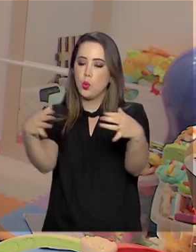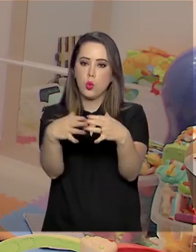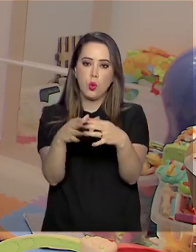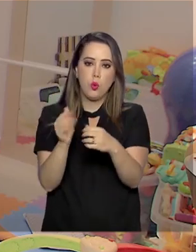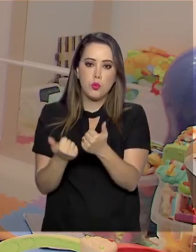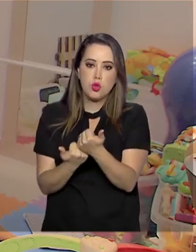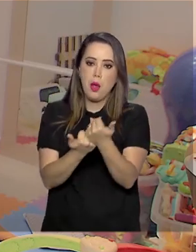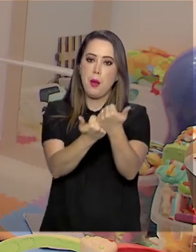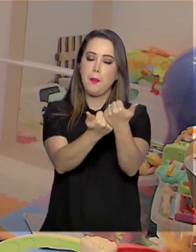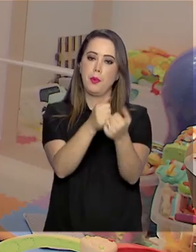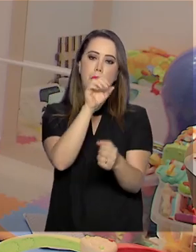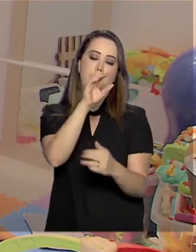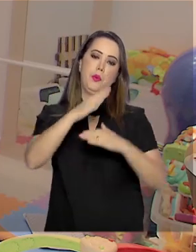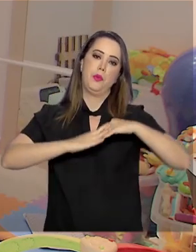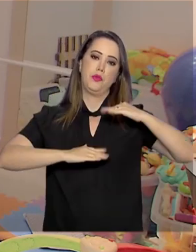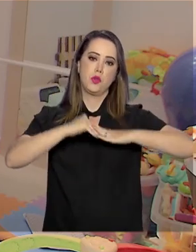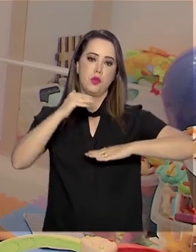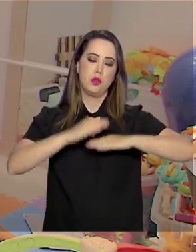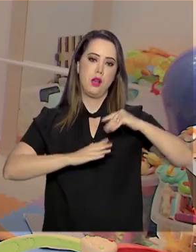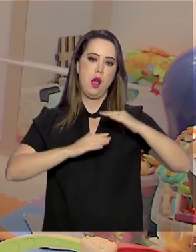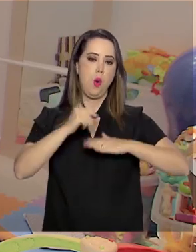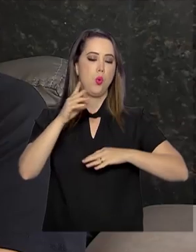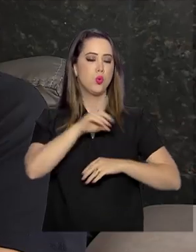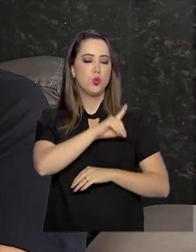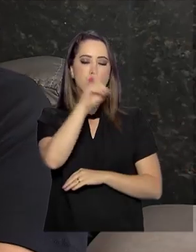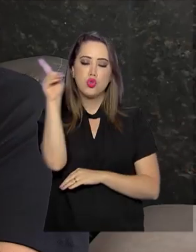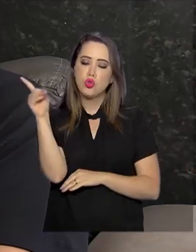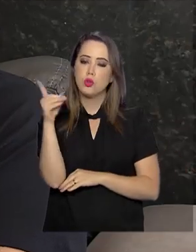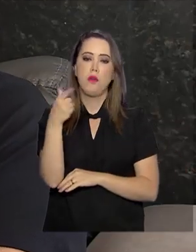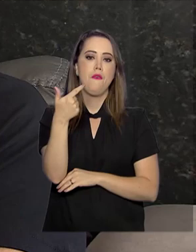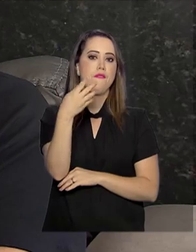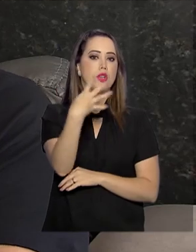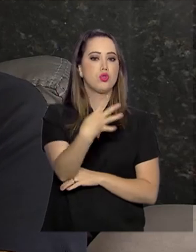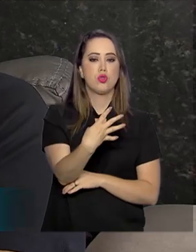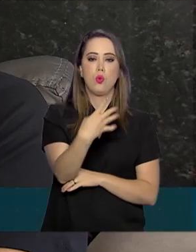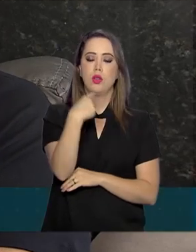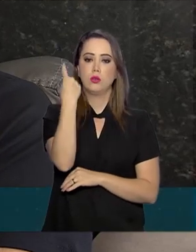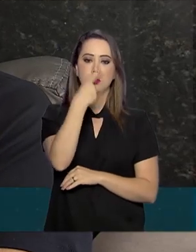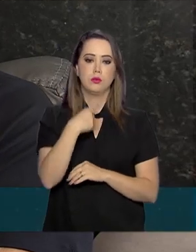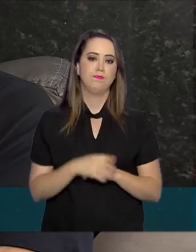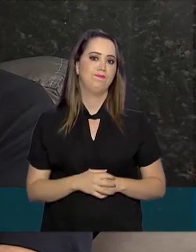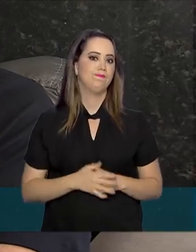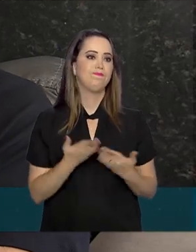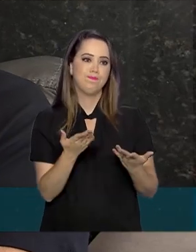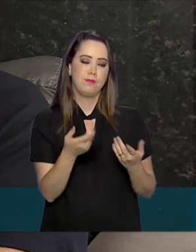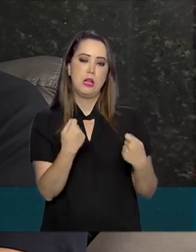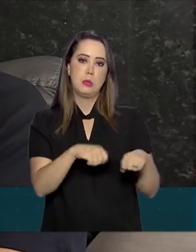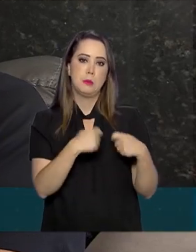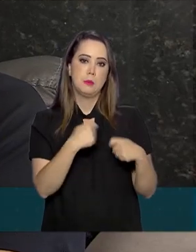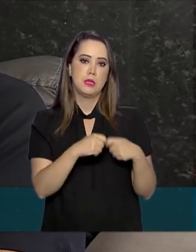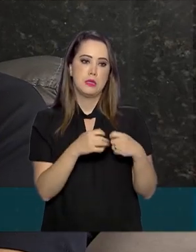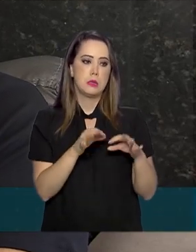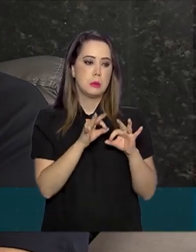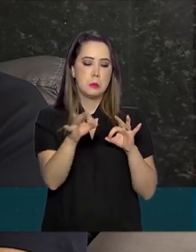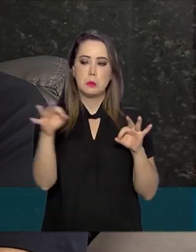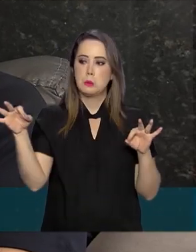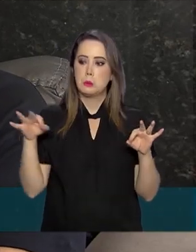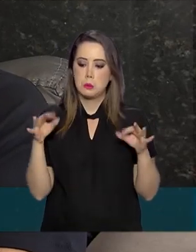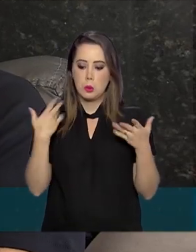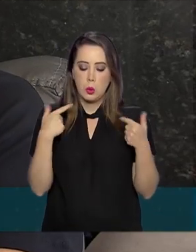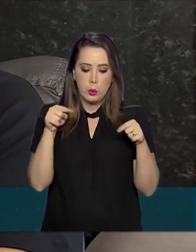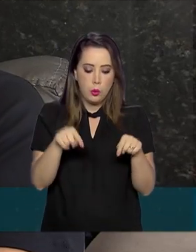especializada 24 horas ela precisa de uma estrutura gigante caso ela tem várias terapias